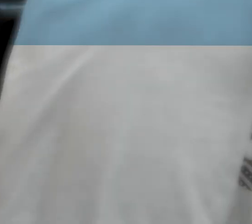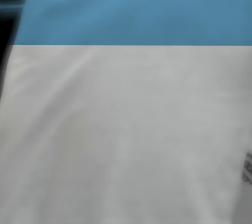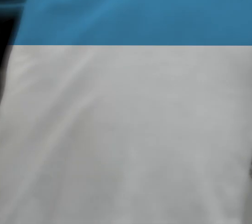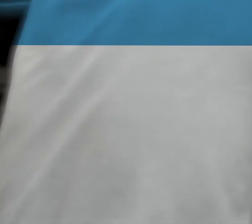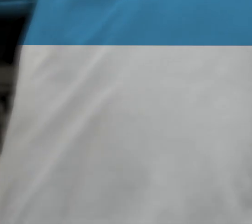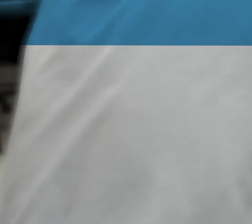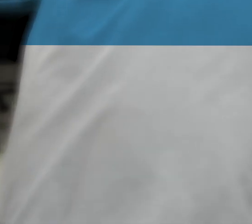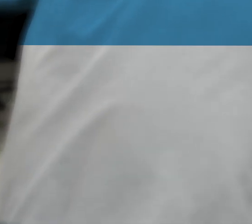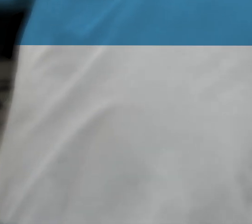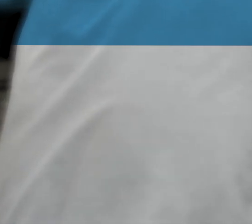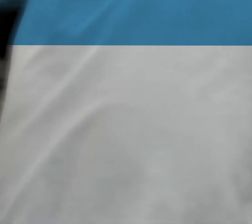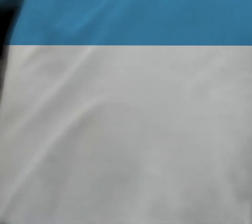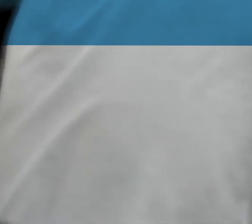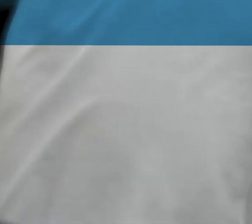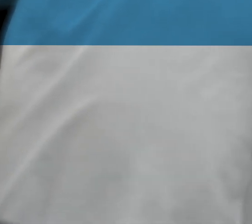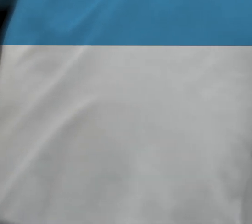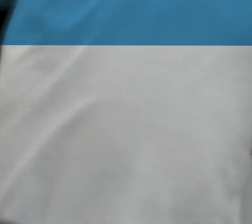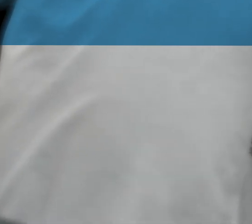dificuldades.